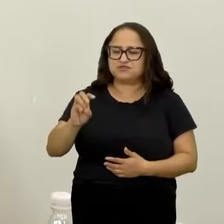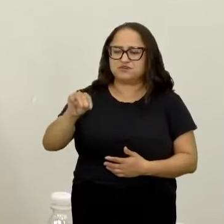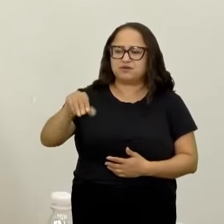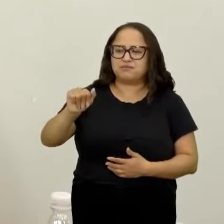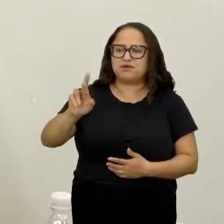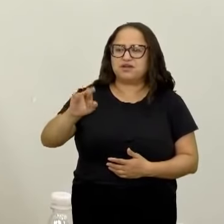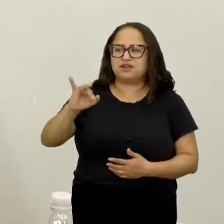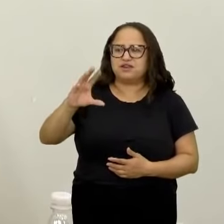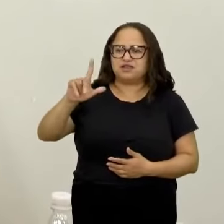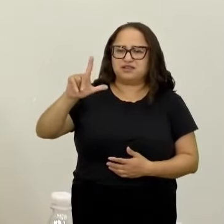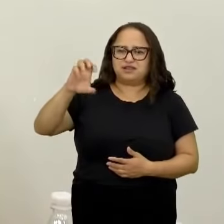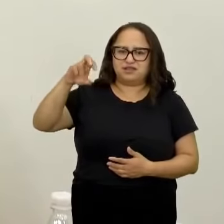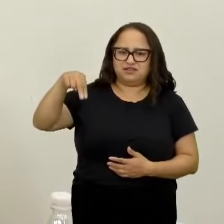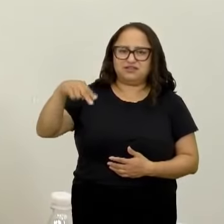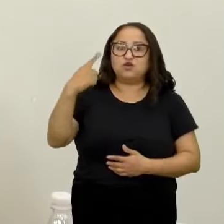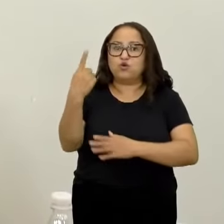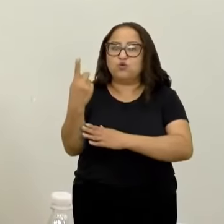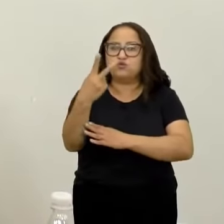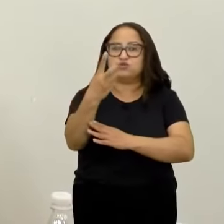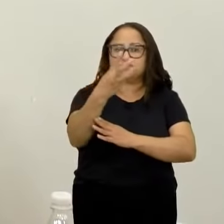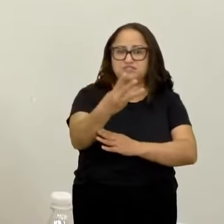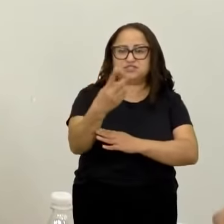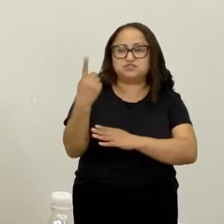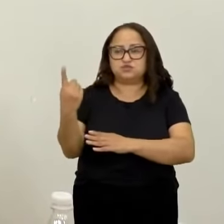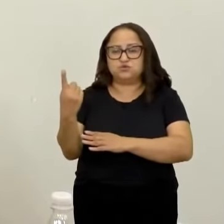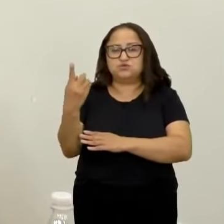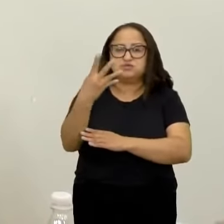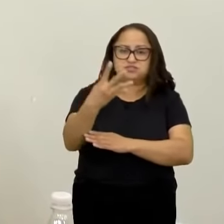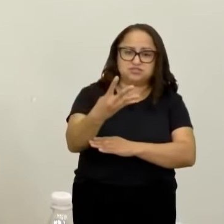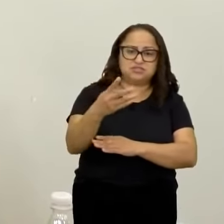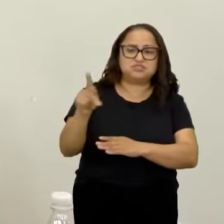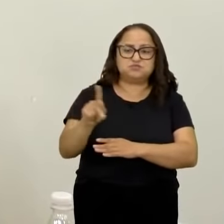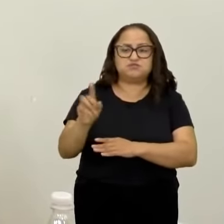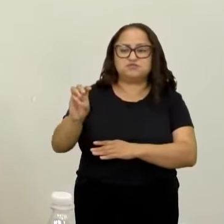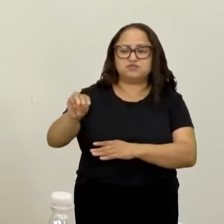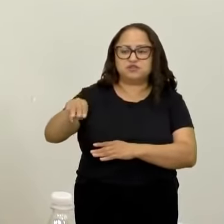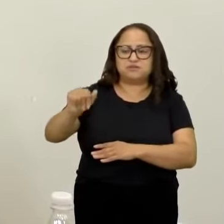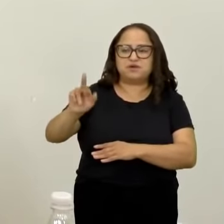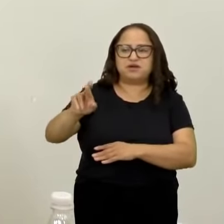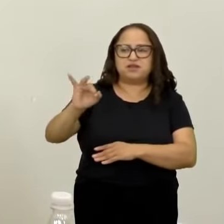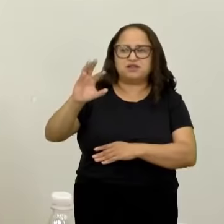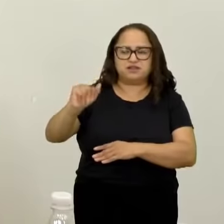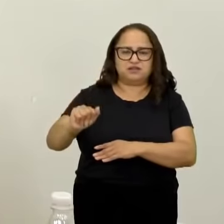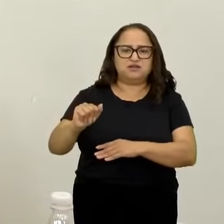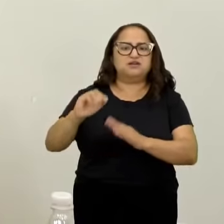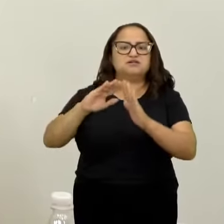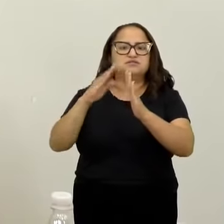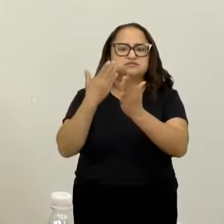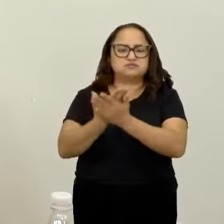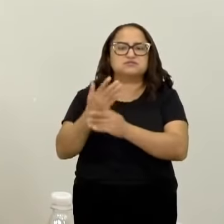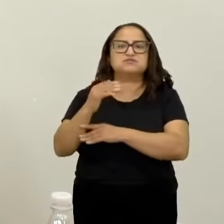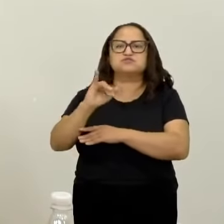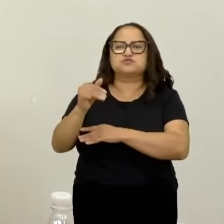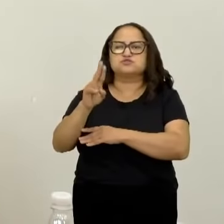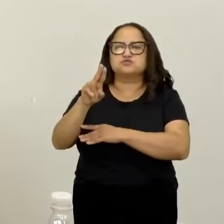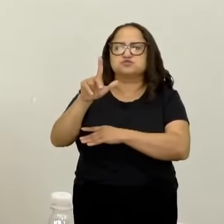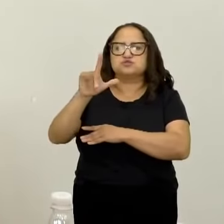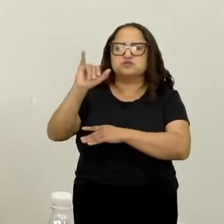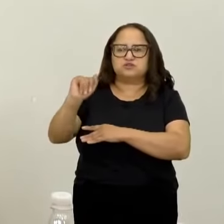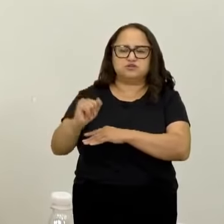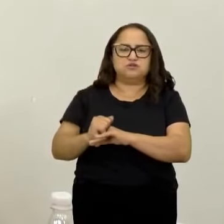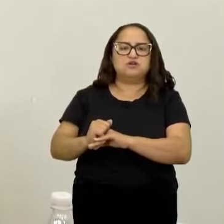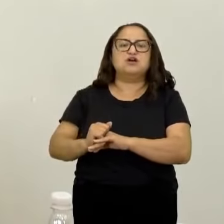professora Marilene 1 2 3 1 103 aqui da professora Maria puxar os alunos da Escola Júlio Pestana 1